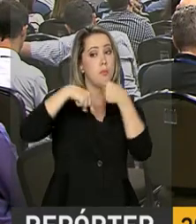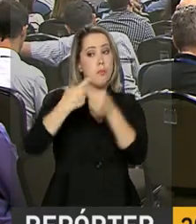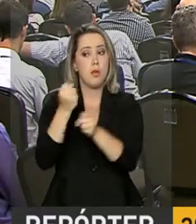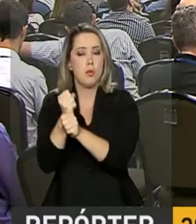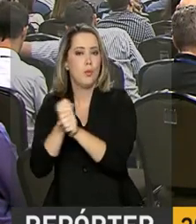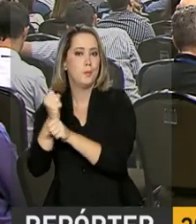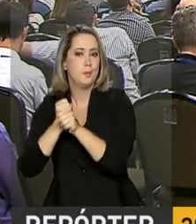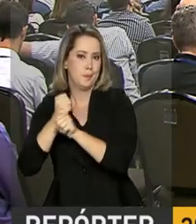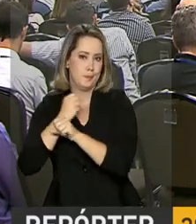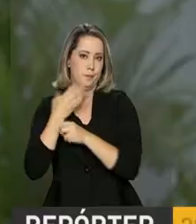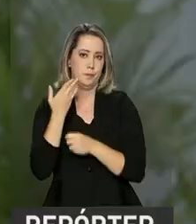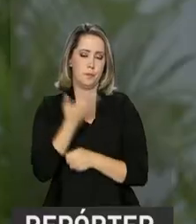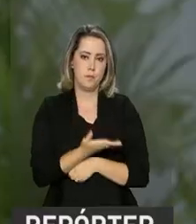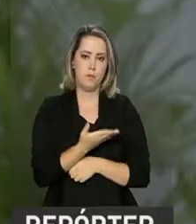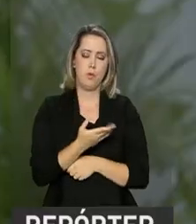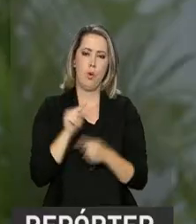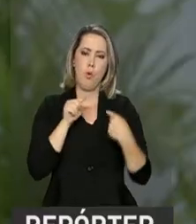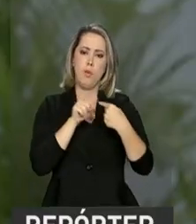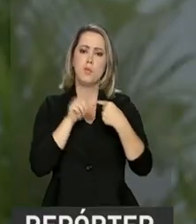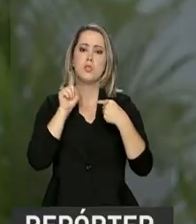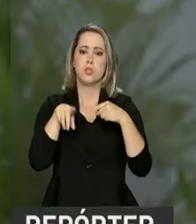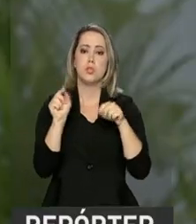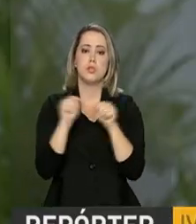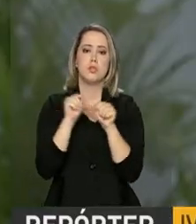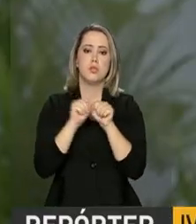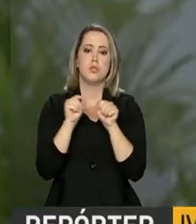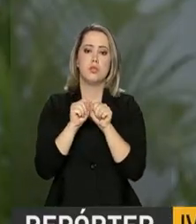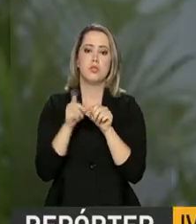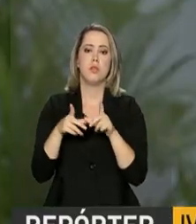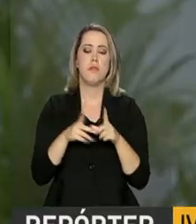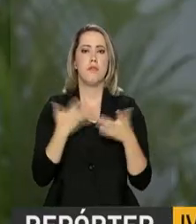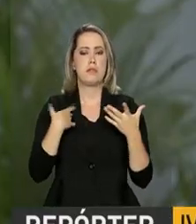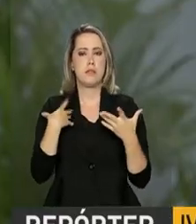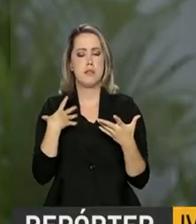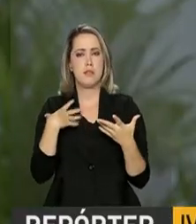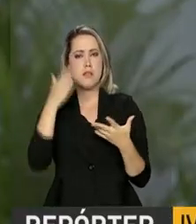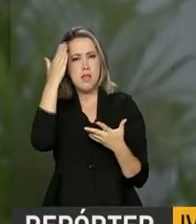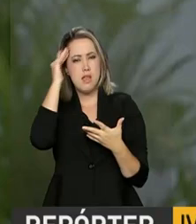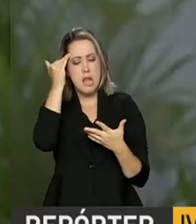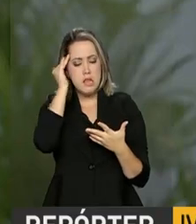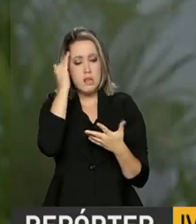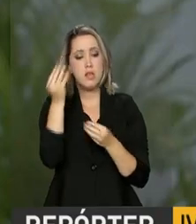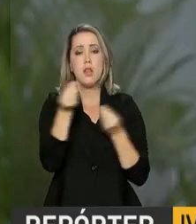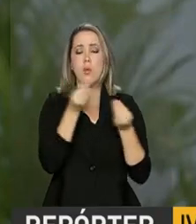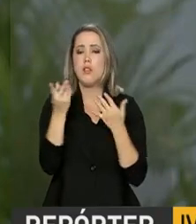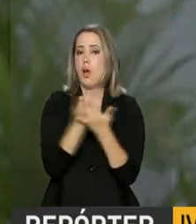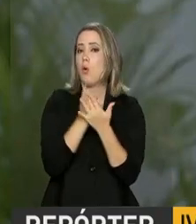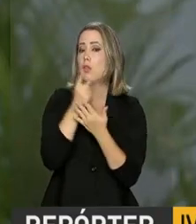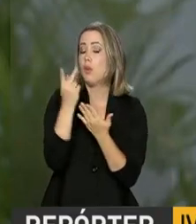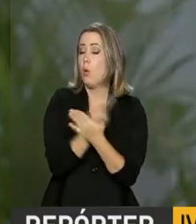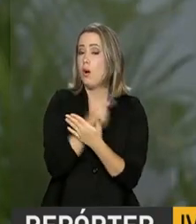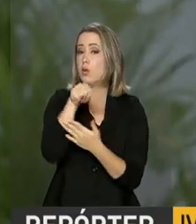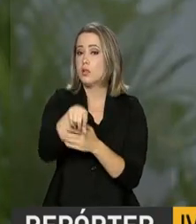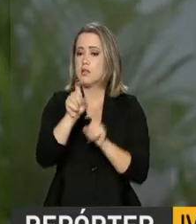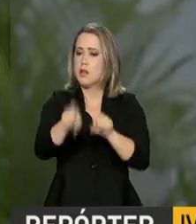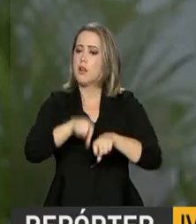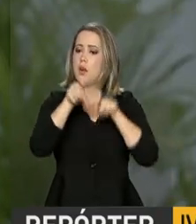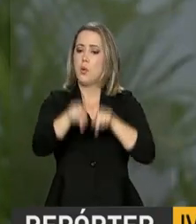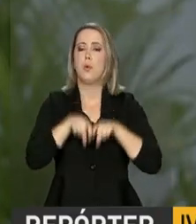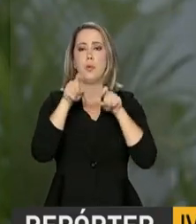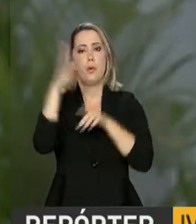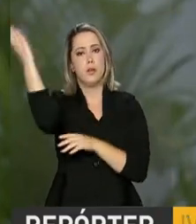em 2018. O objetivo é fazer uma mega fotografia do agro brasileiro e, a partir